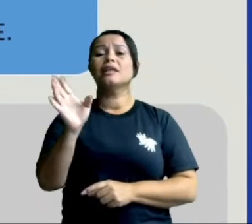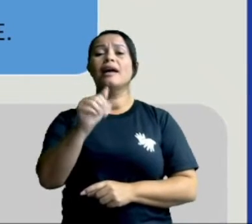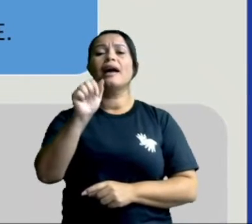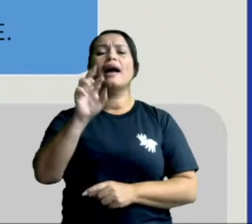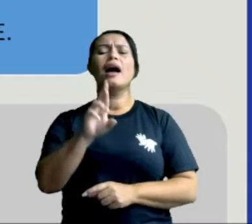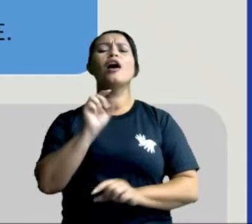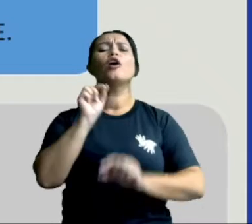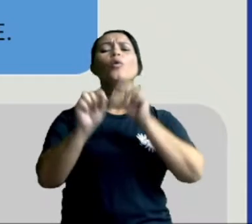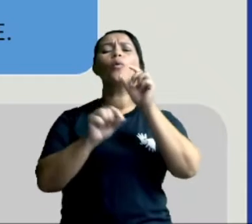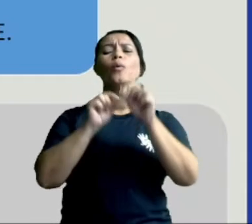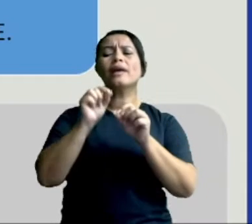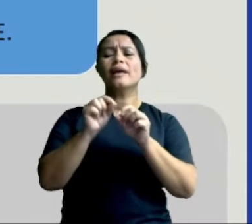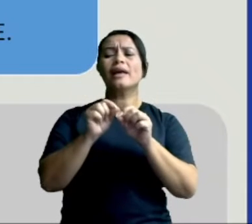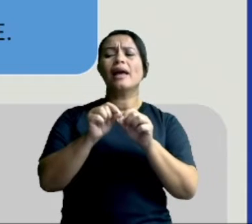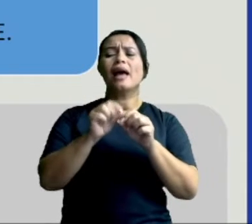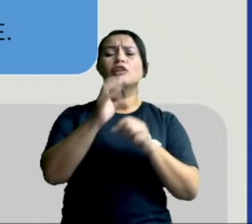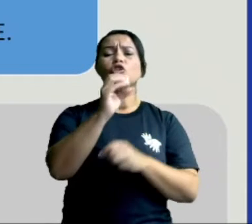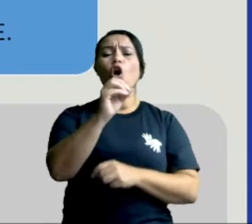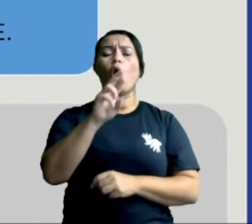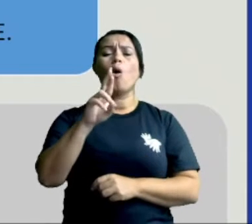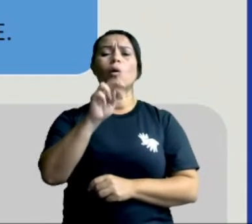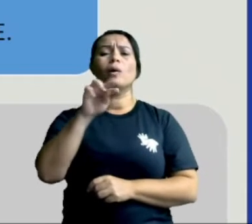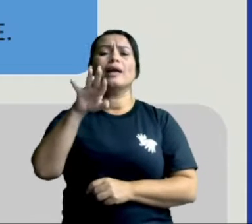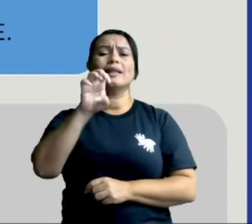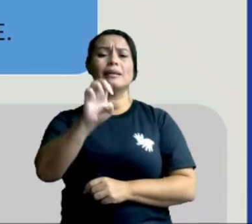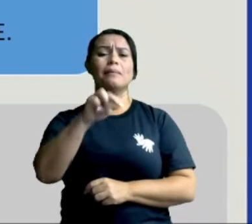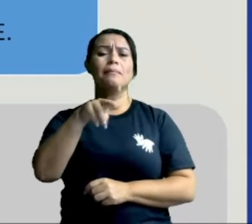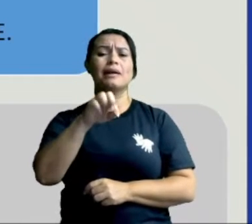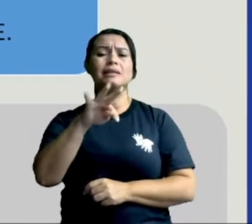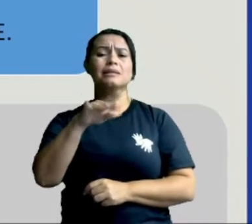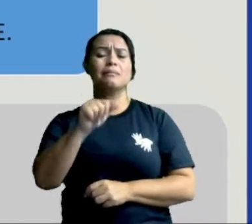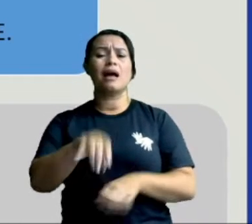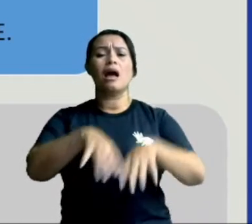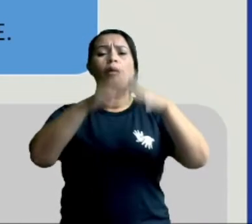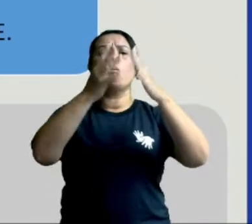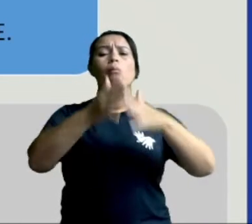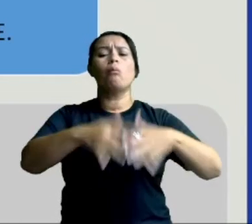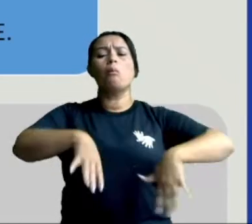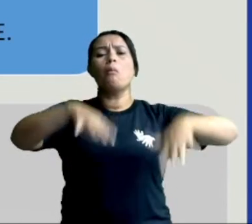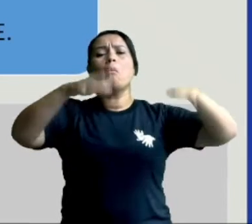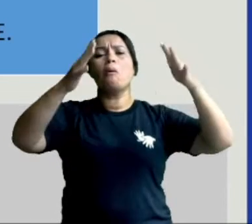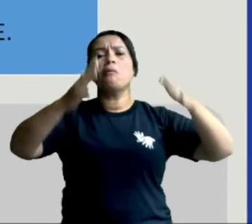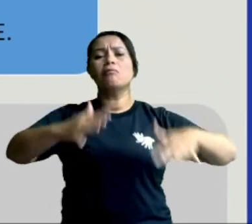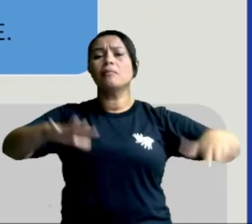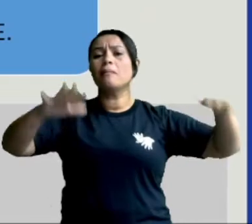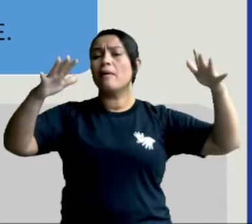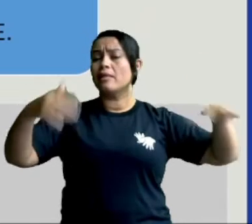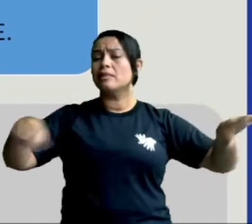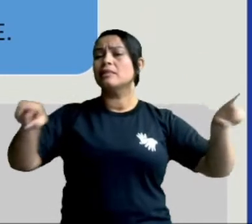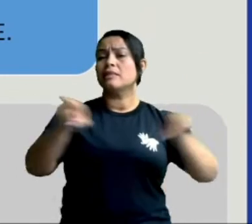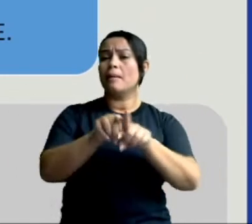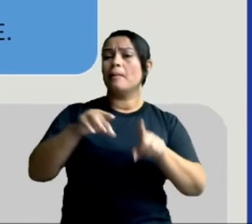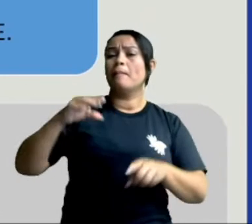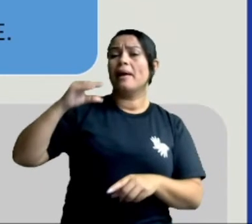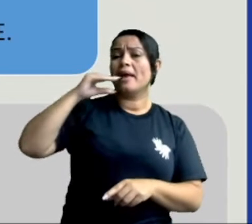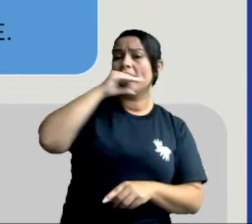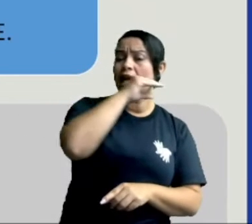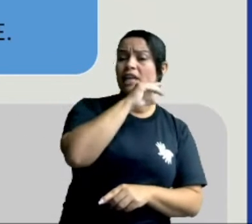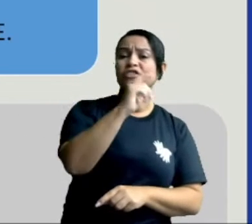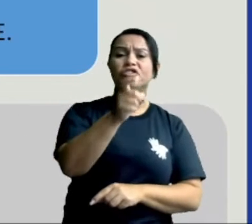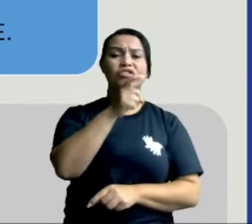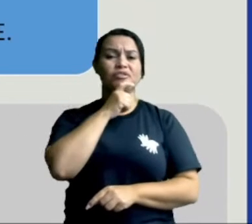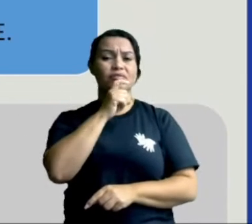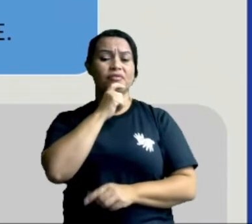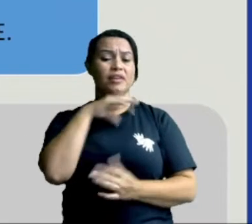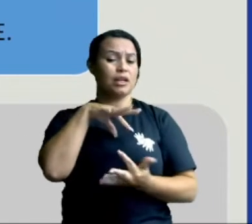é o movimento das águas de mares e oceanos das áreas mais aquecidas as mais frias do